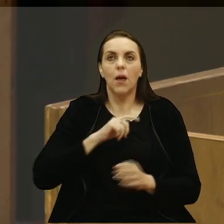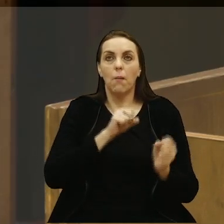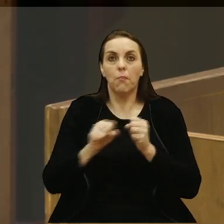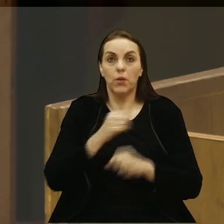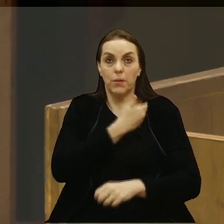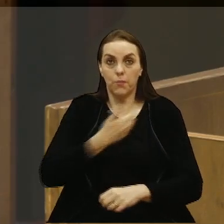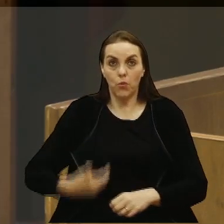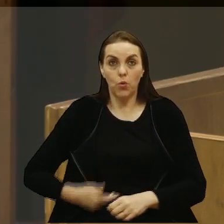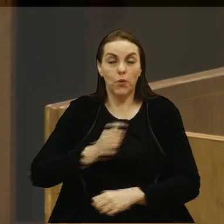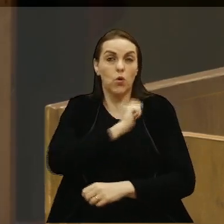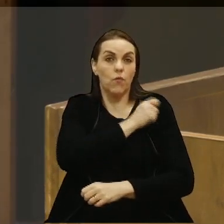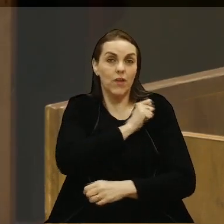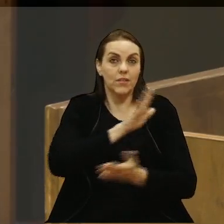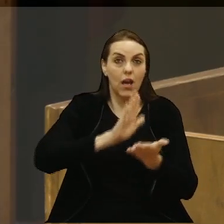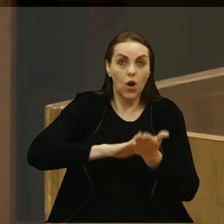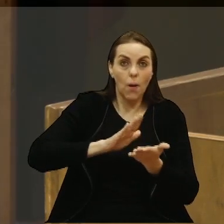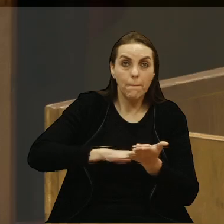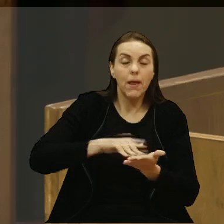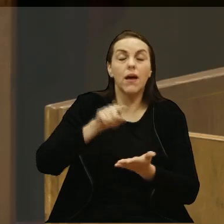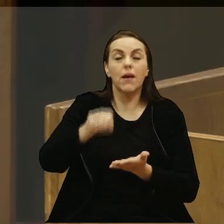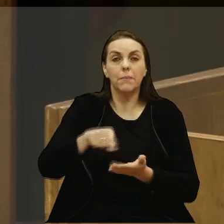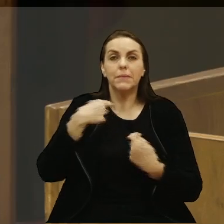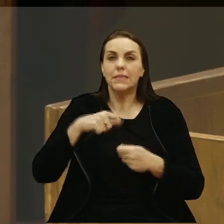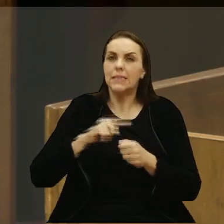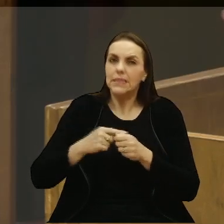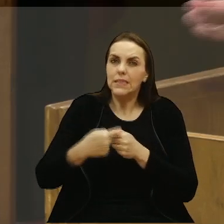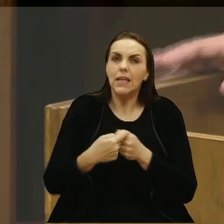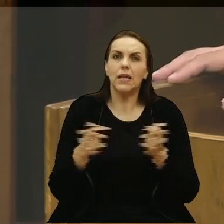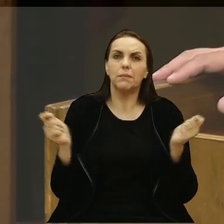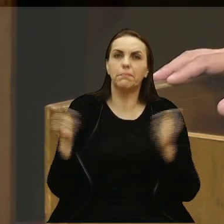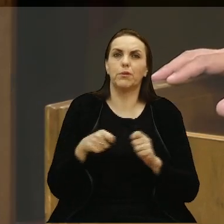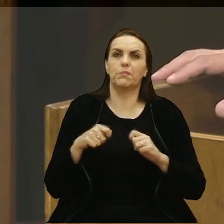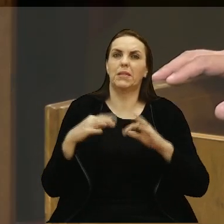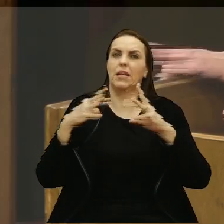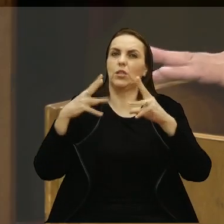possa viver numa cidade que tem todas as condições de